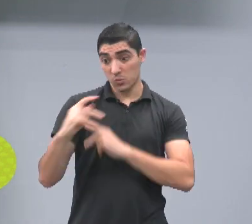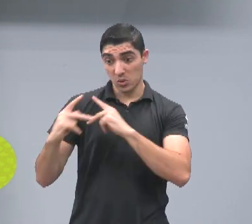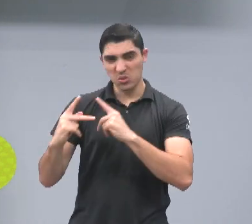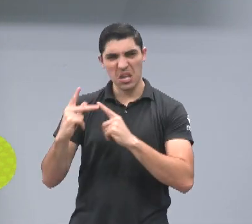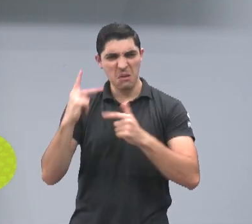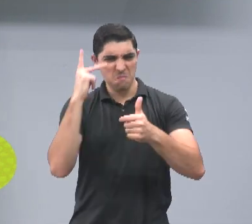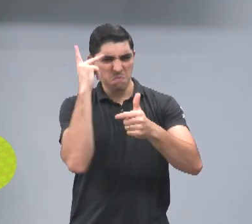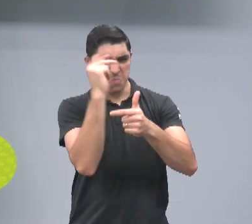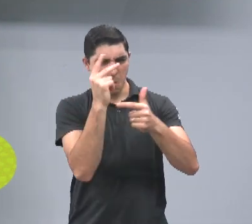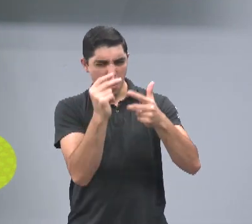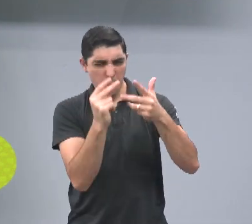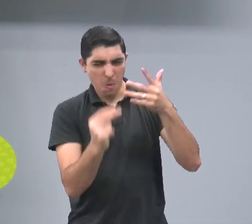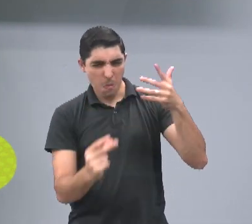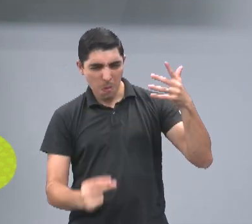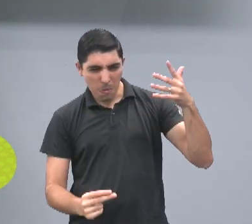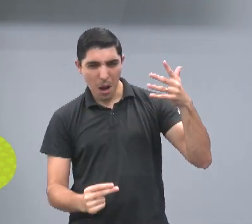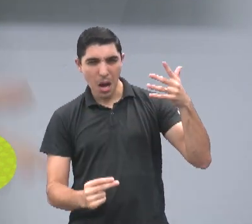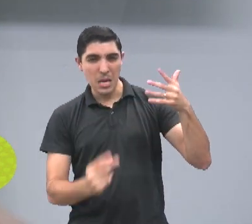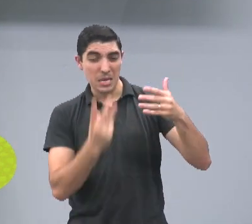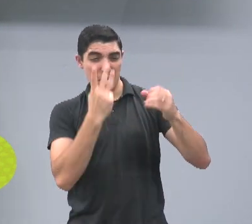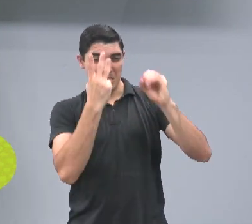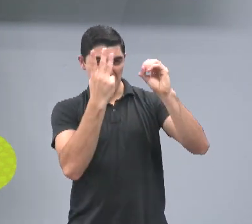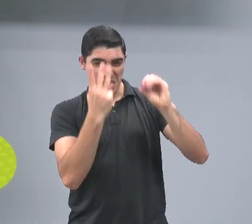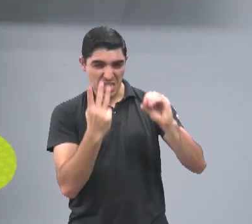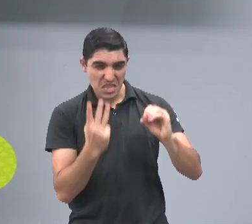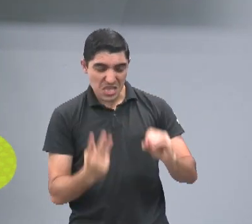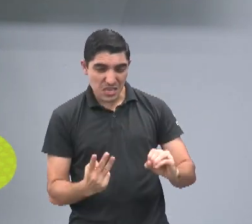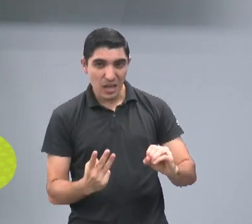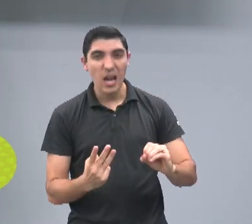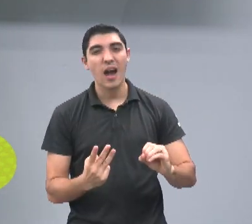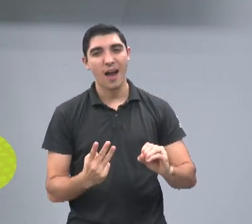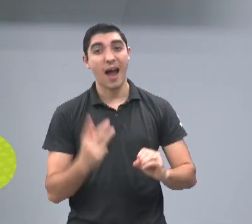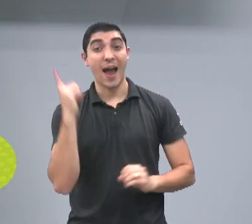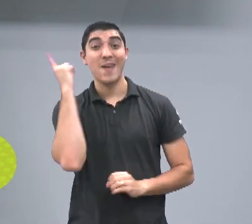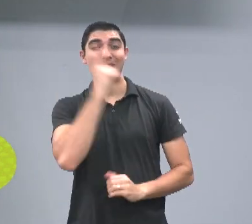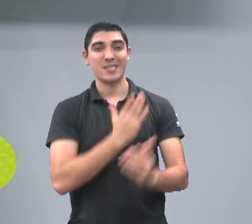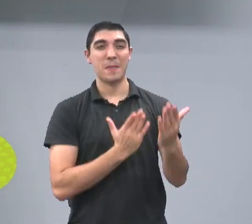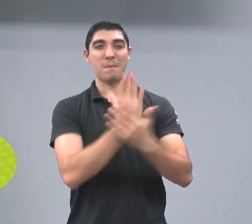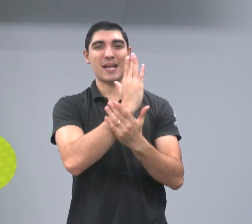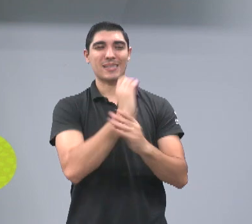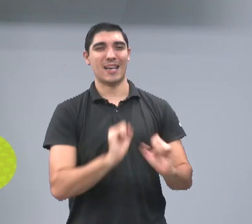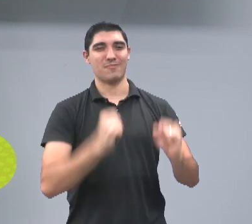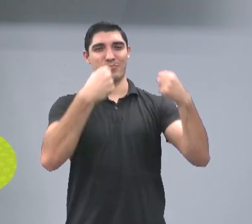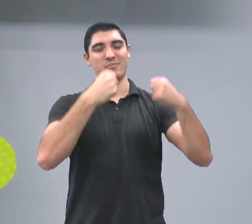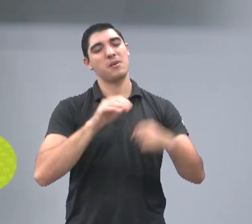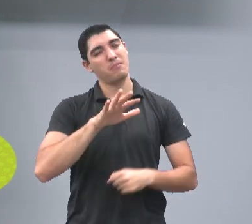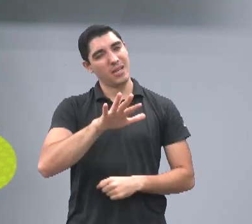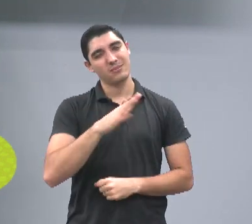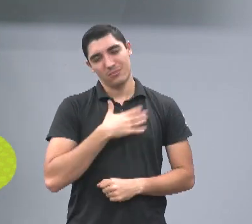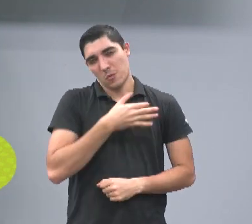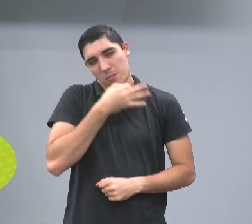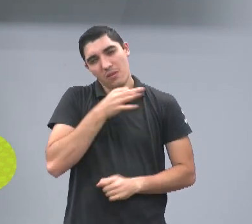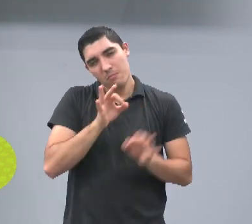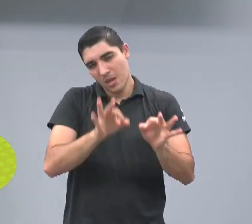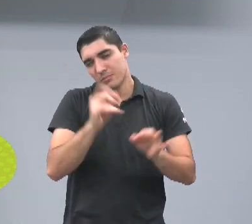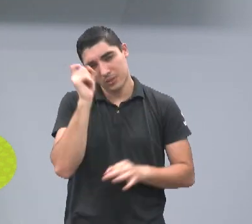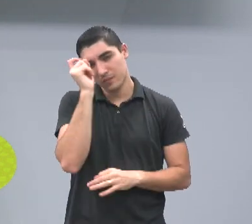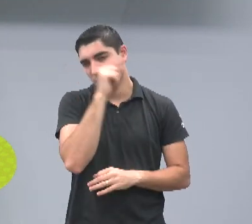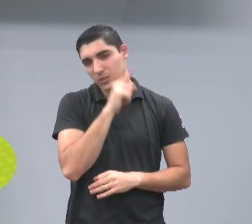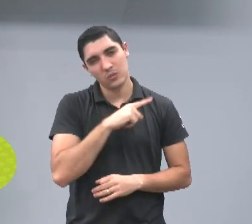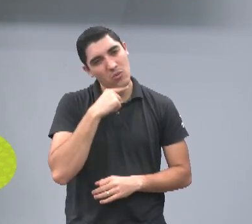beliscar até talvez a classificação, mas acho complicado, né? Para a classificação é bem complicado, agora é olhar mesmo para tentar